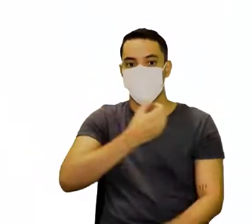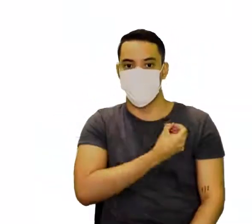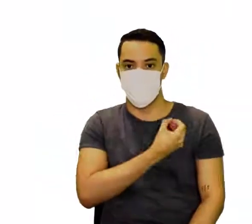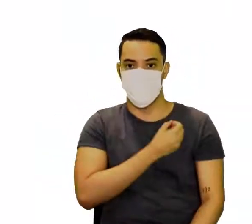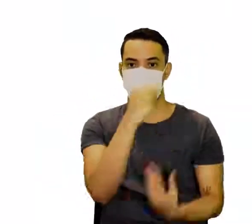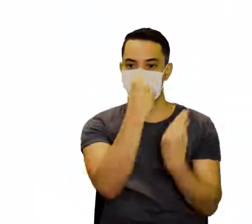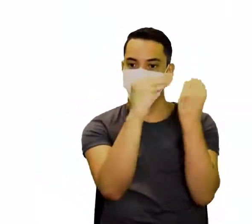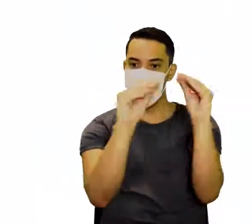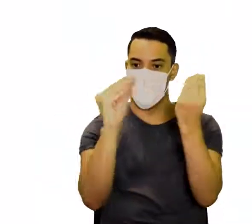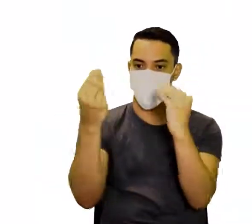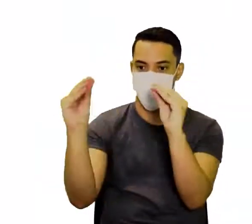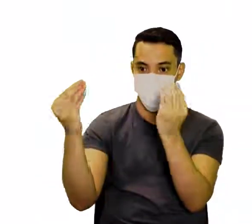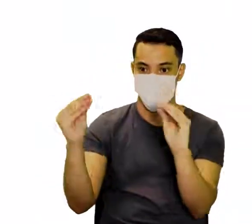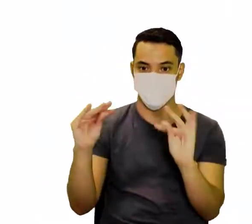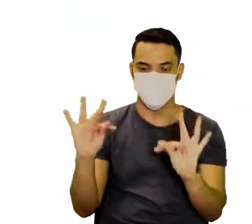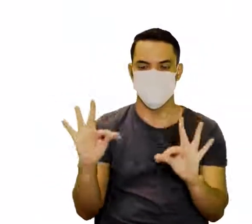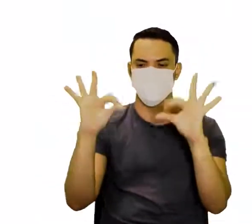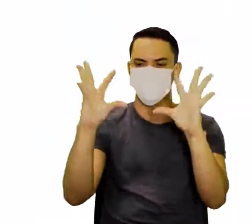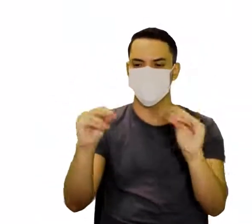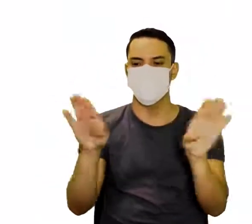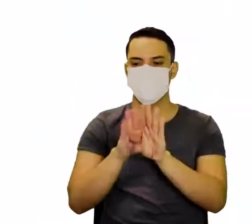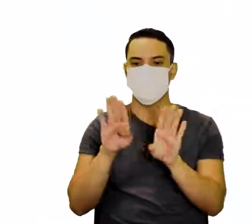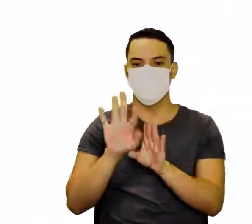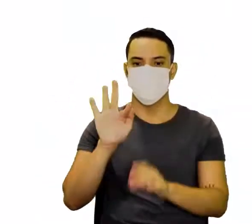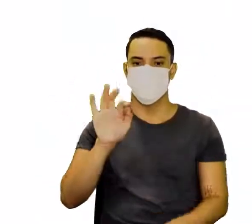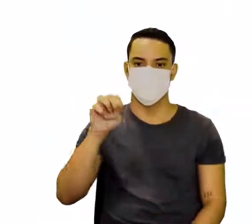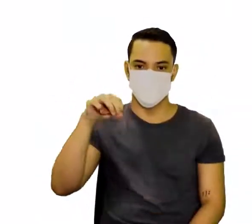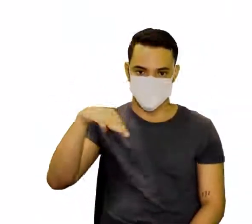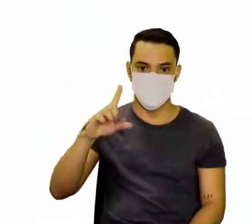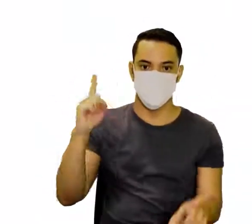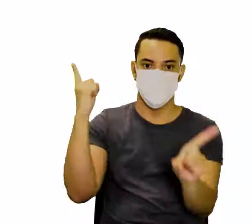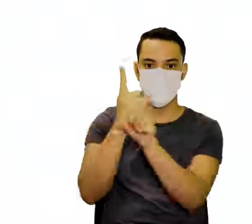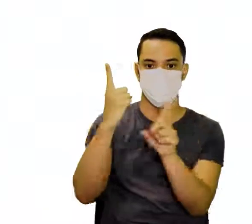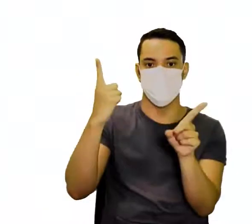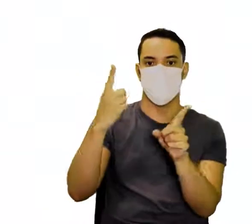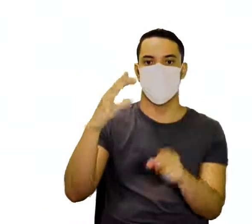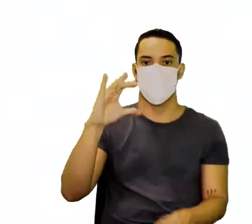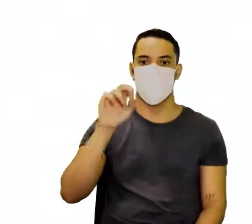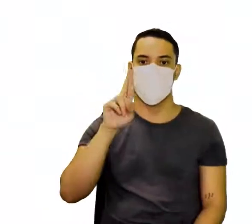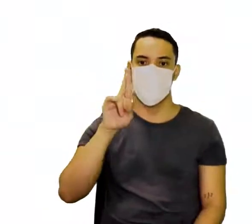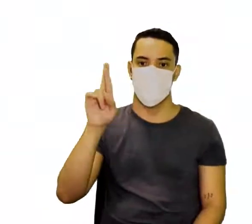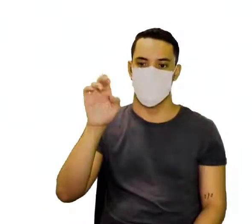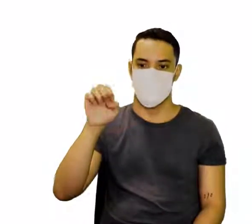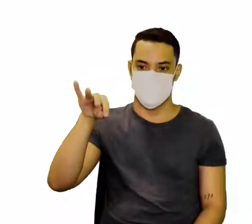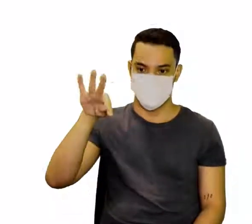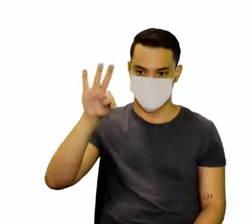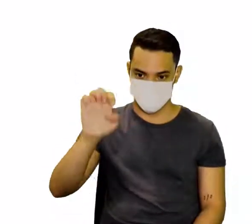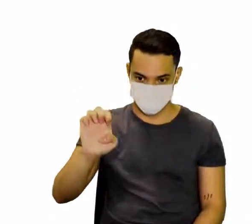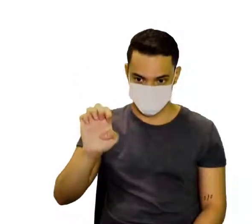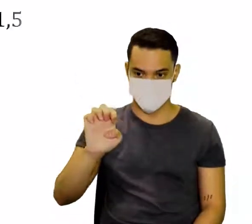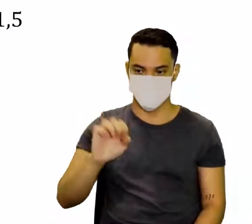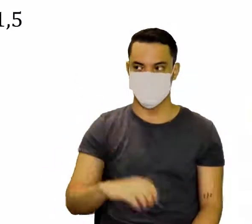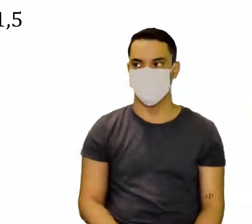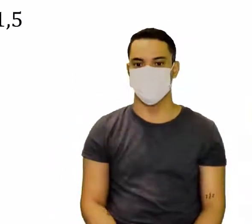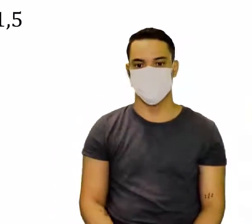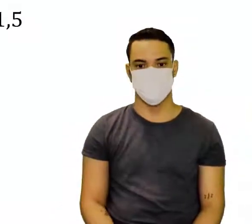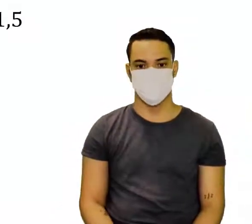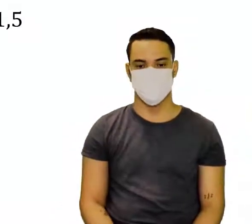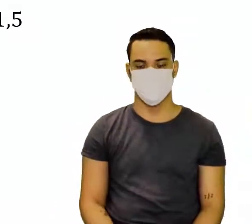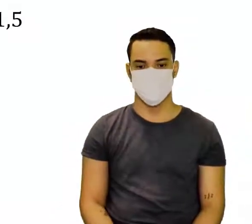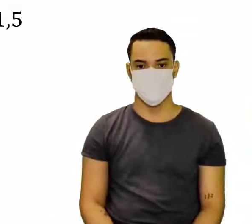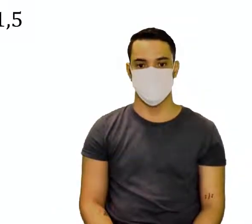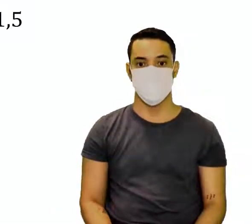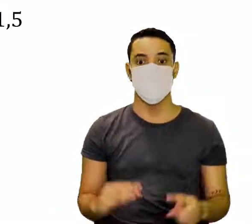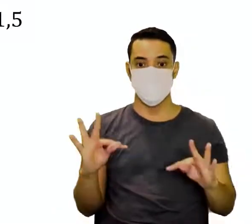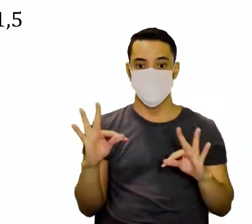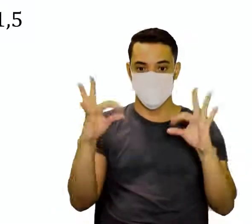resistência, substituir a FEN e vai achar a corrente, tá? Então, olha aí, ó,